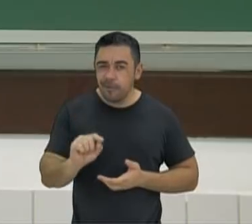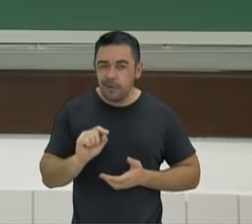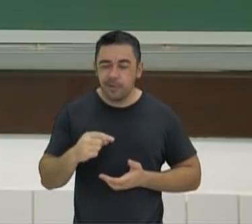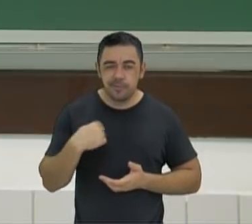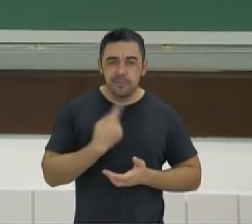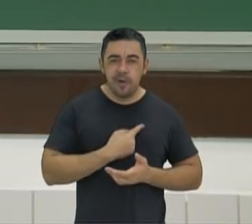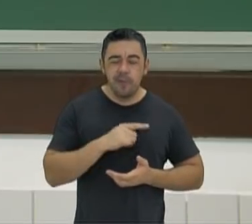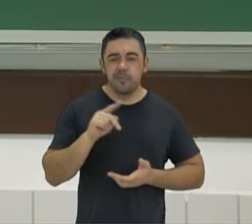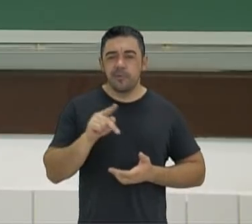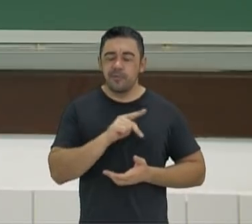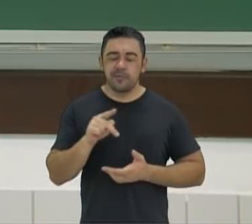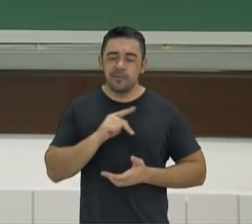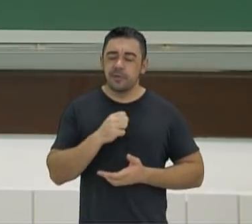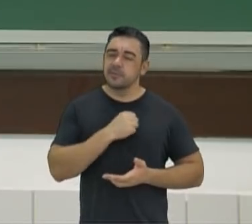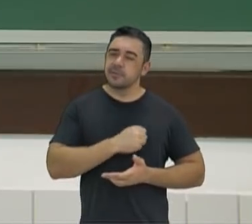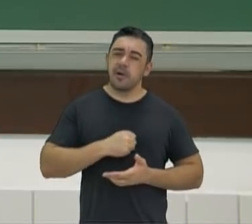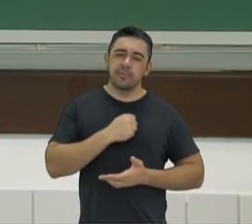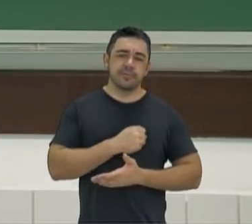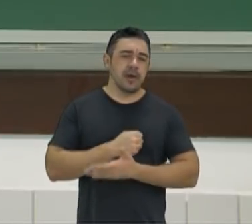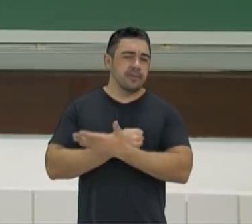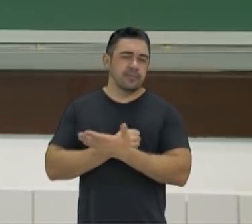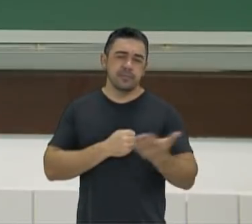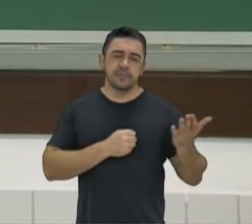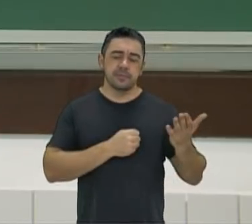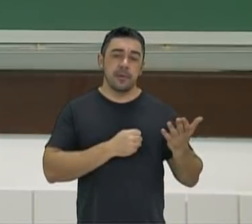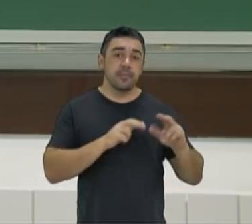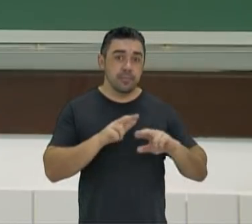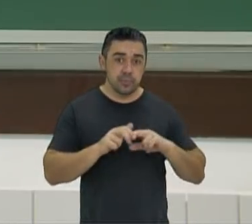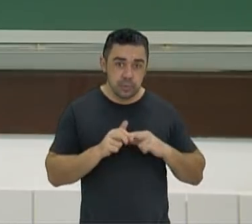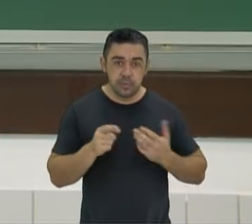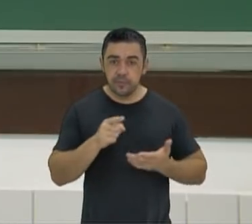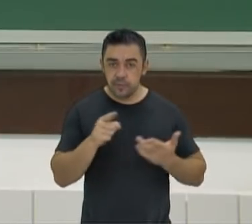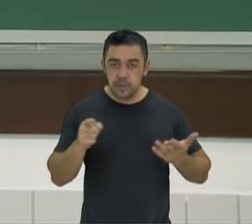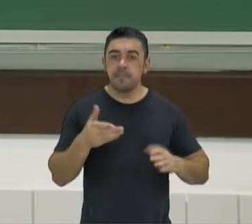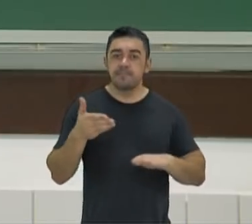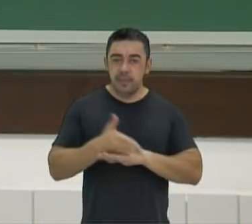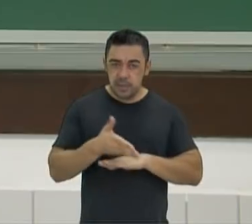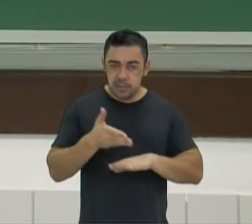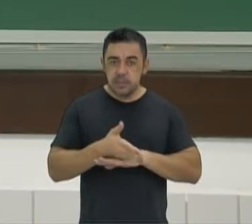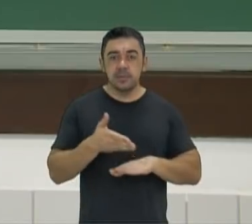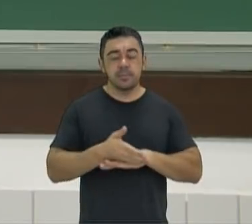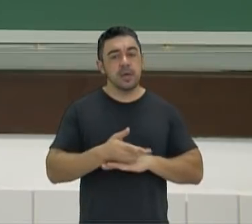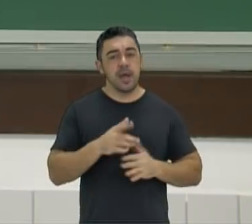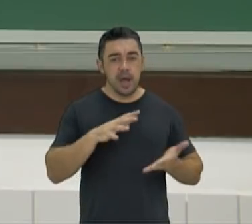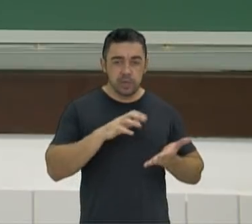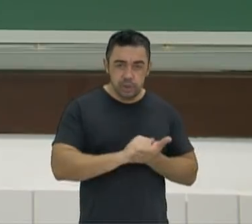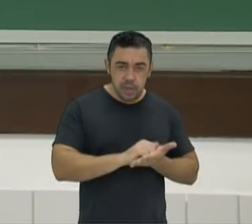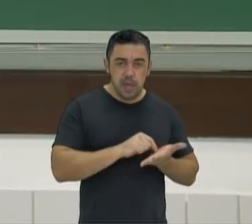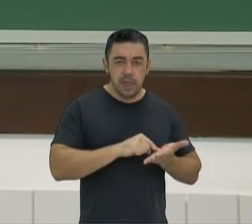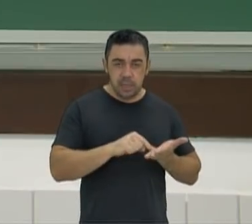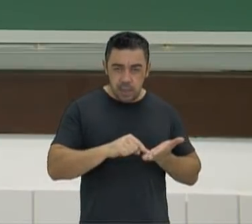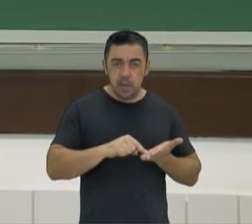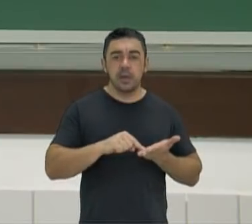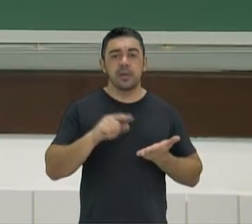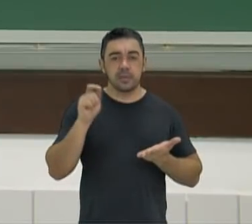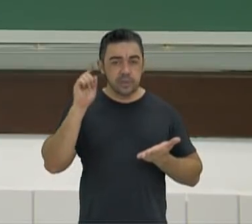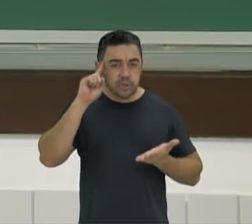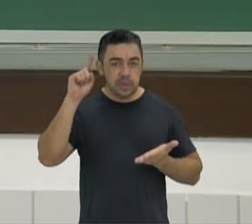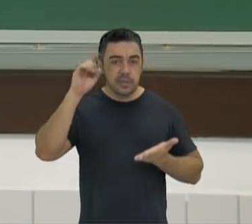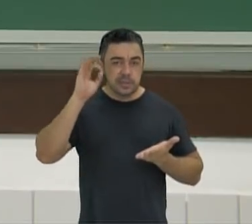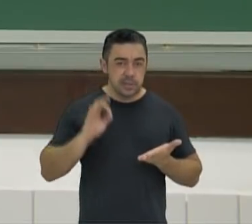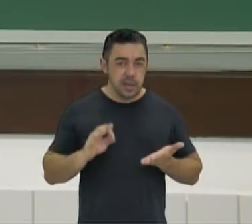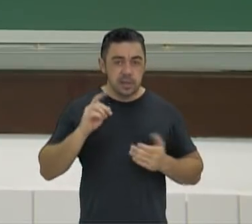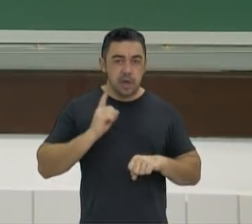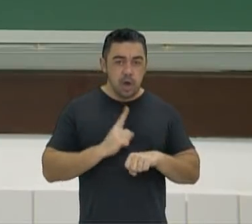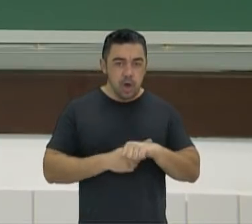professores, estamos morrendo de saudade de vocês, por isso não deixem de participar. Agenda bem, anota bem certinho o dia e a hora